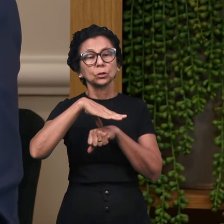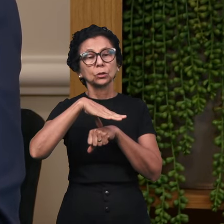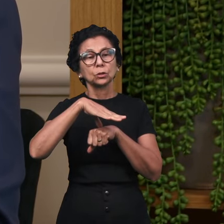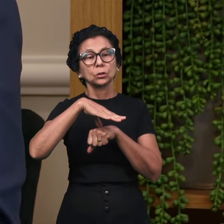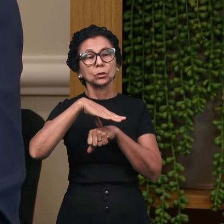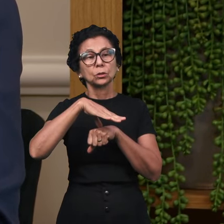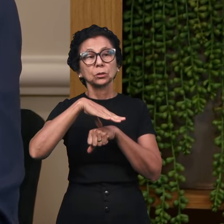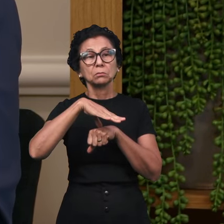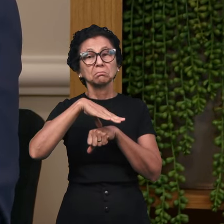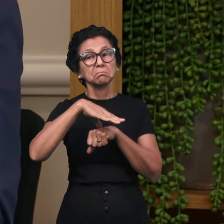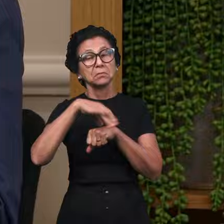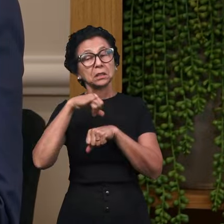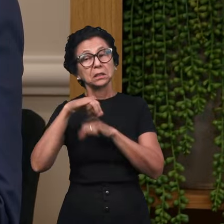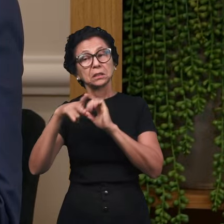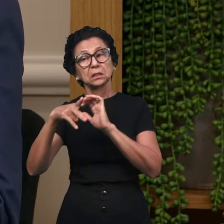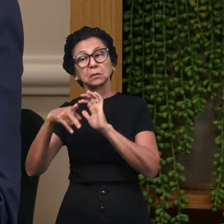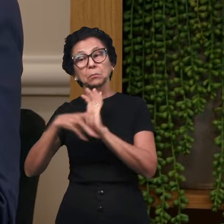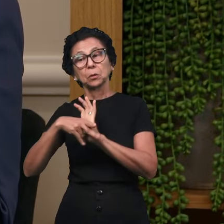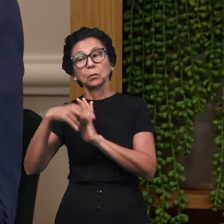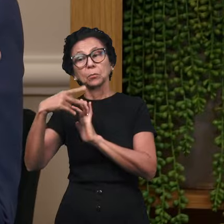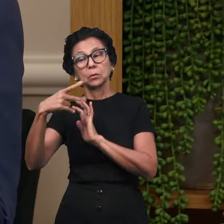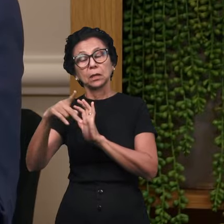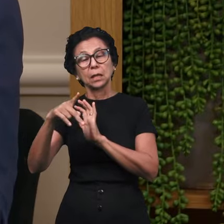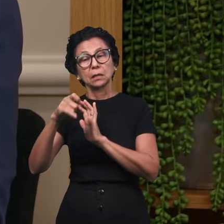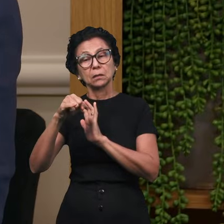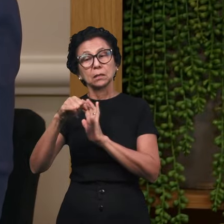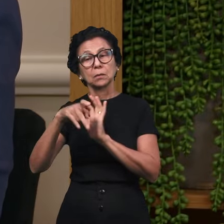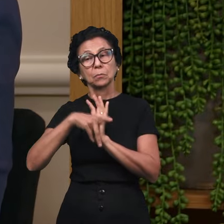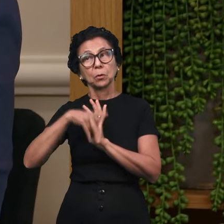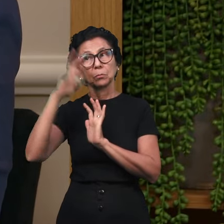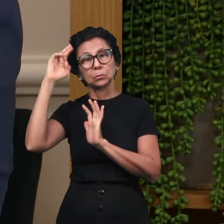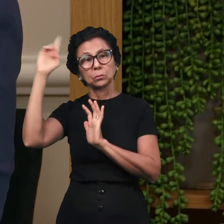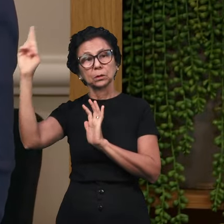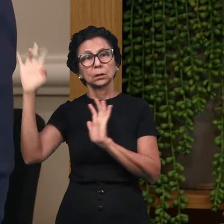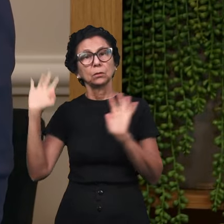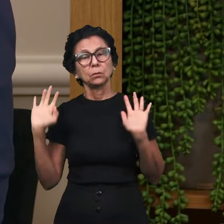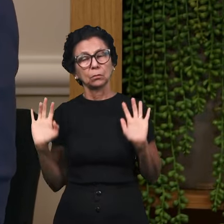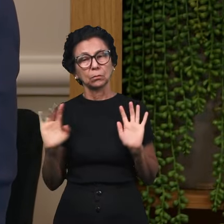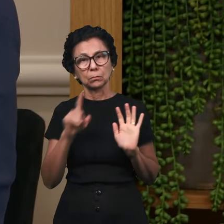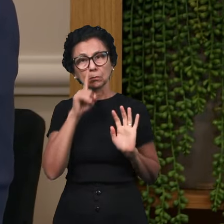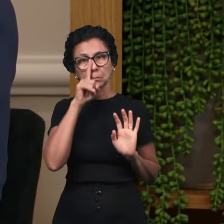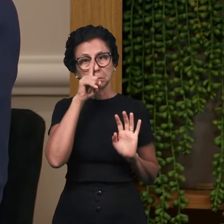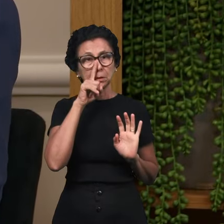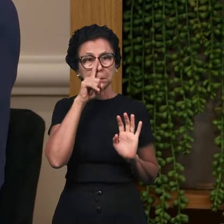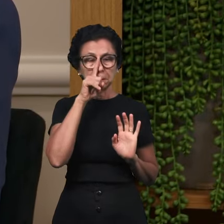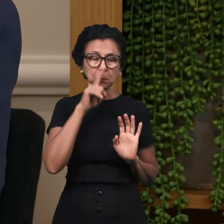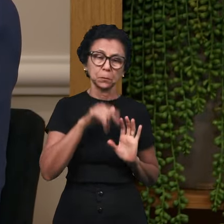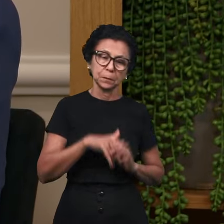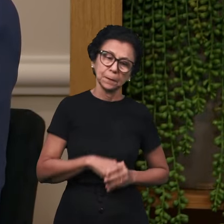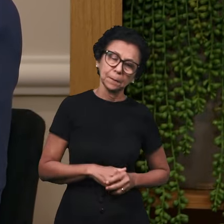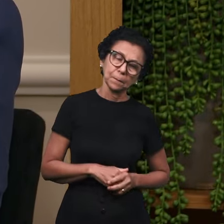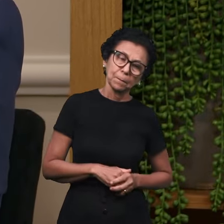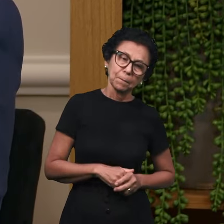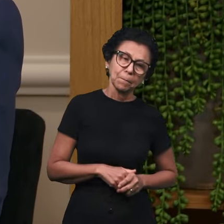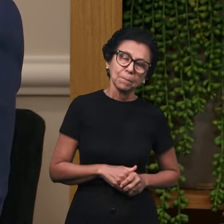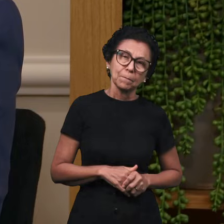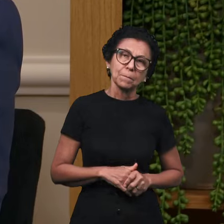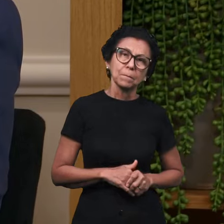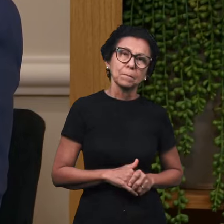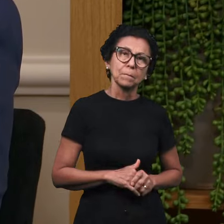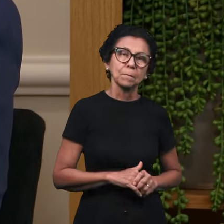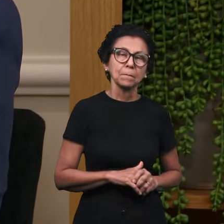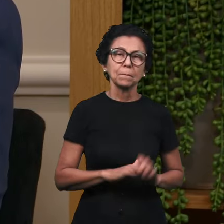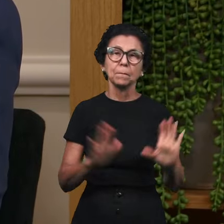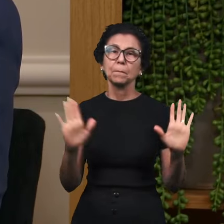revelação e não se sabe se aquilo veio dela, se veio do Senhor, né? E realmente é um perigo, isso aí é um perigo. Mas no nosso meio, ou